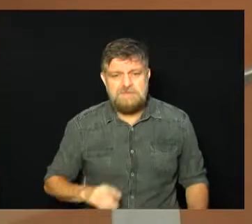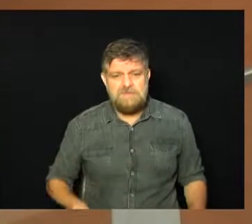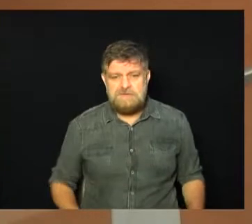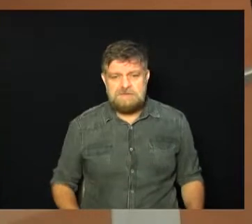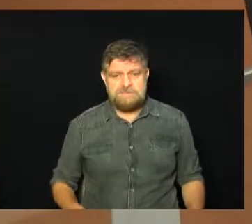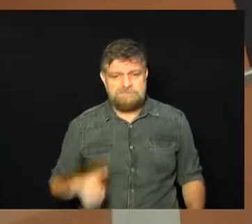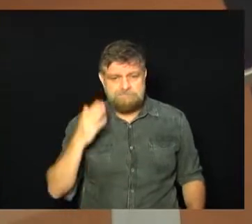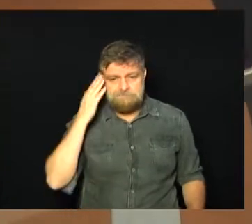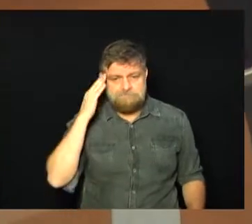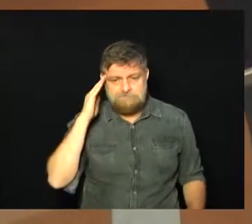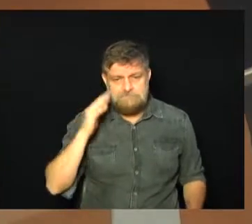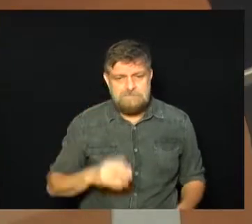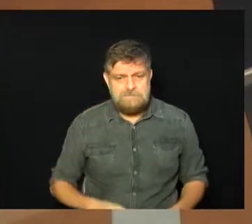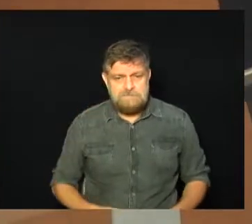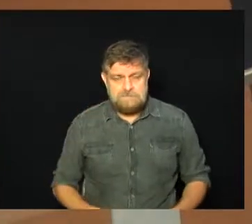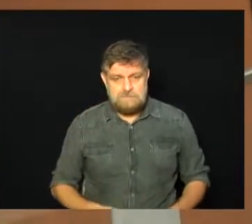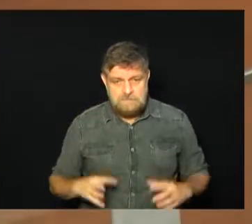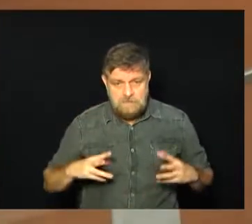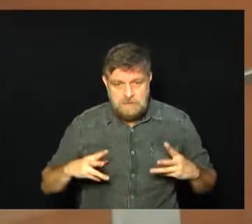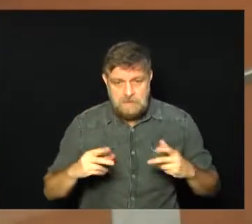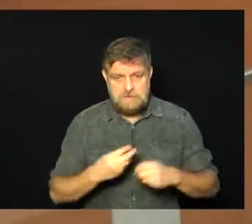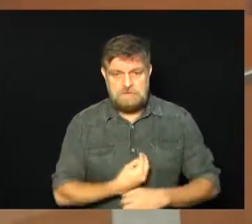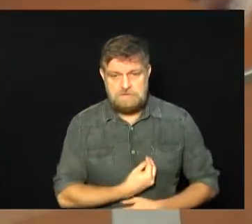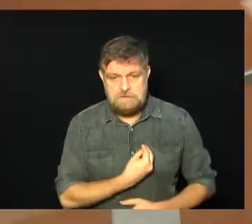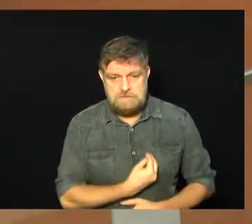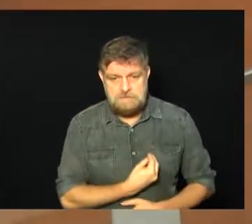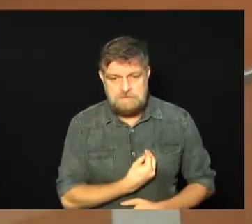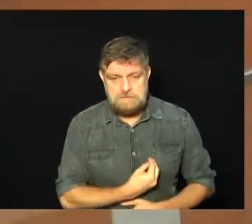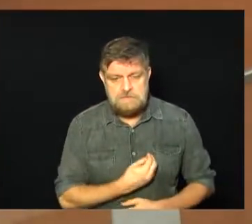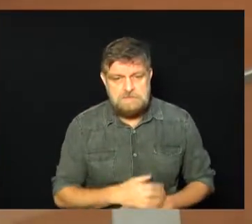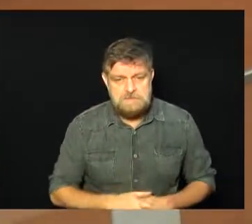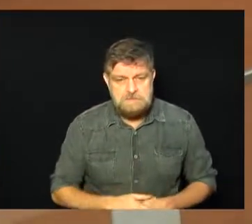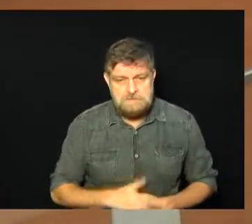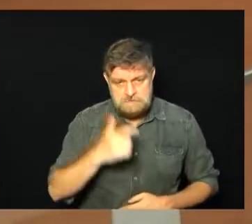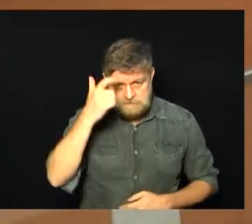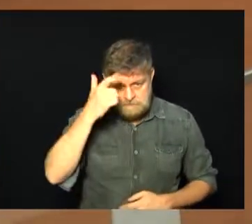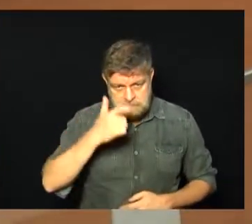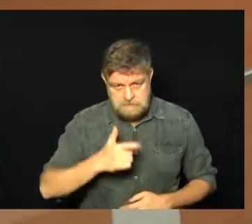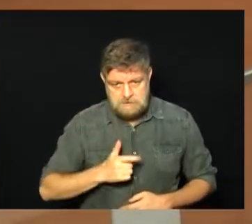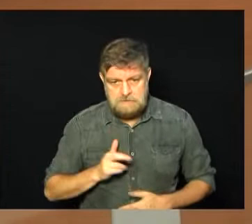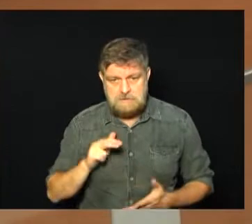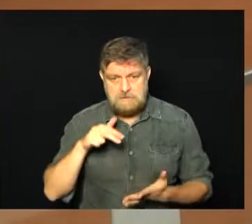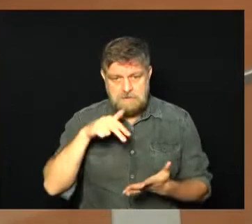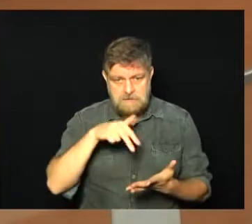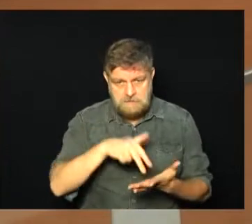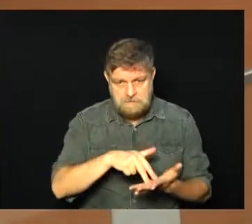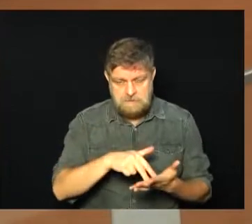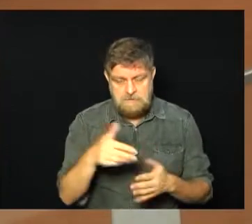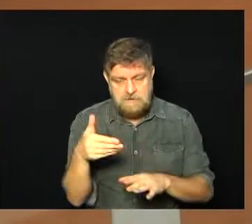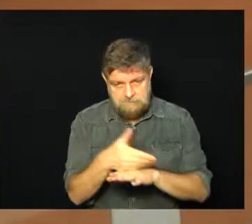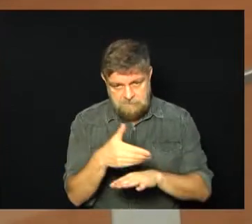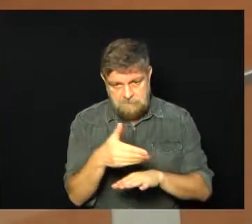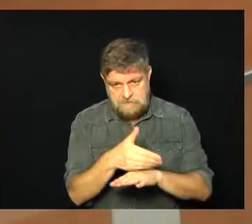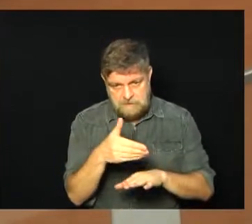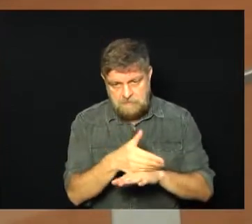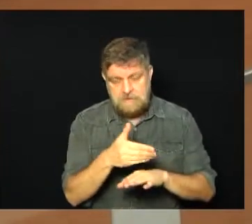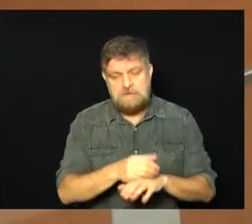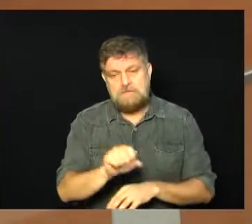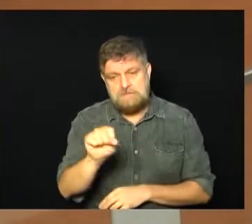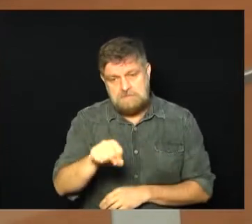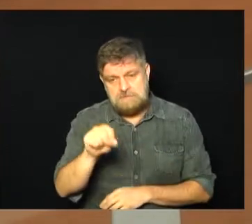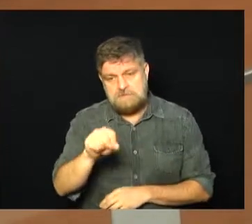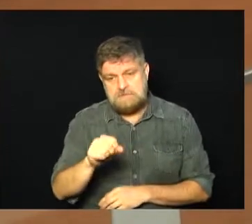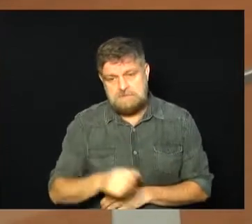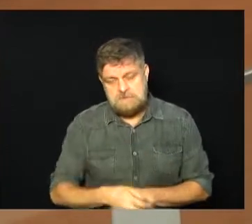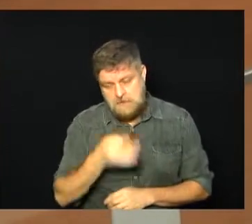vereadores e a todos aqui presentes. Sou um frequentador hoje do Parklet. Vejo com bons